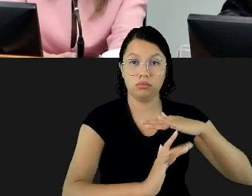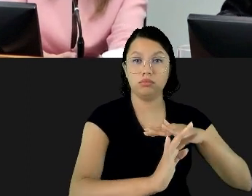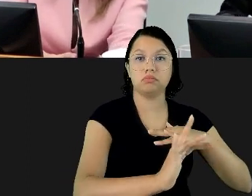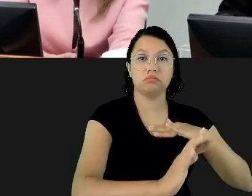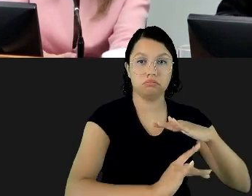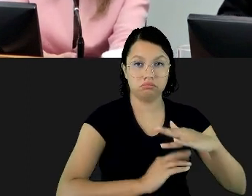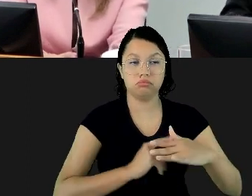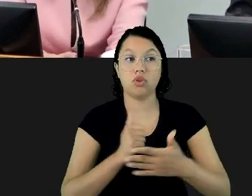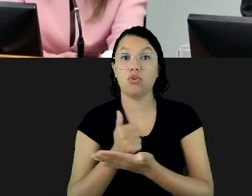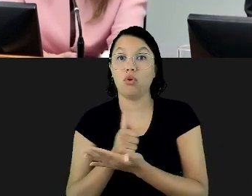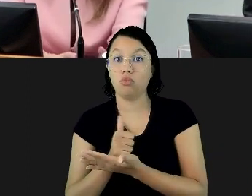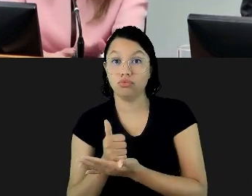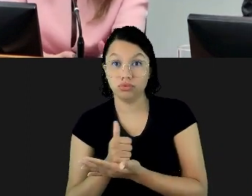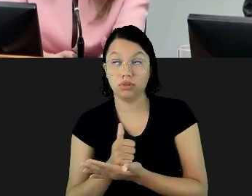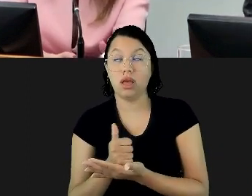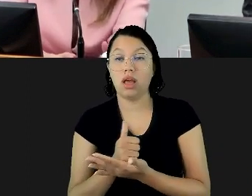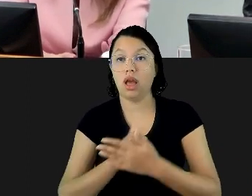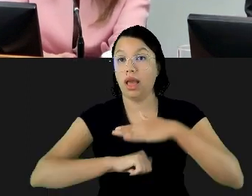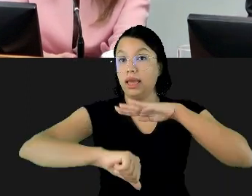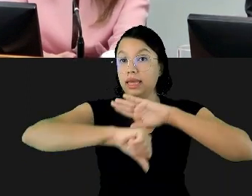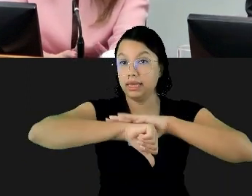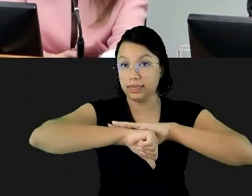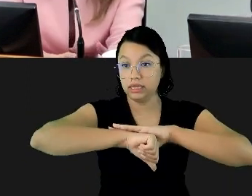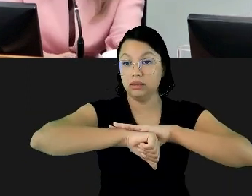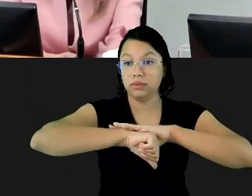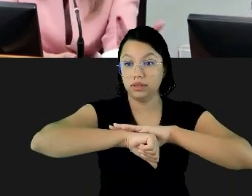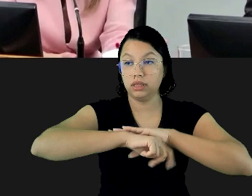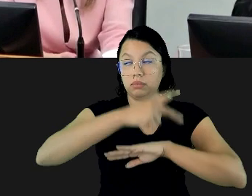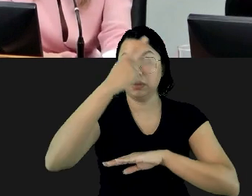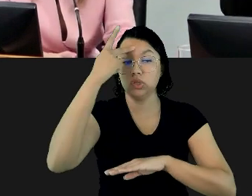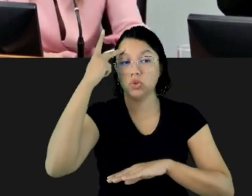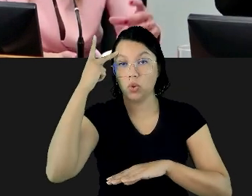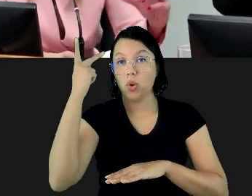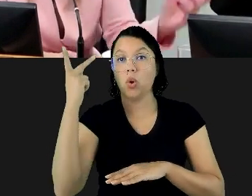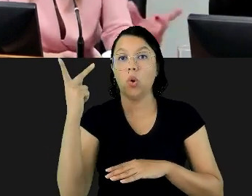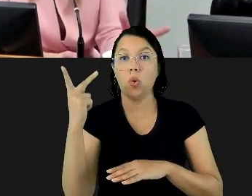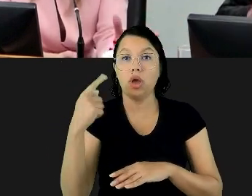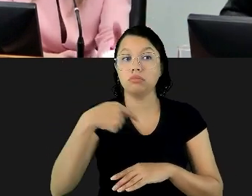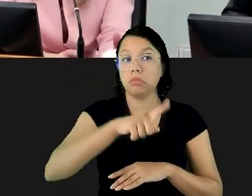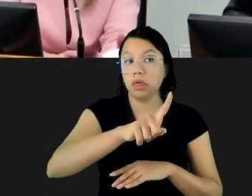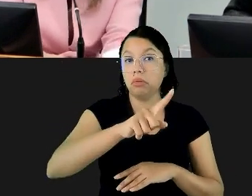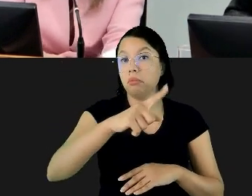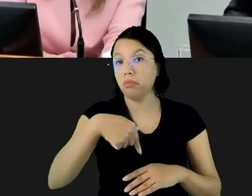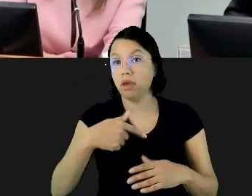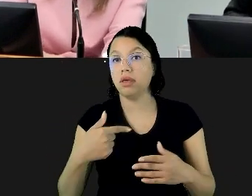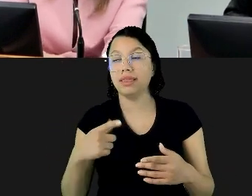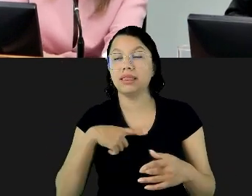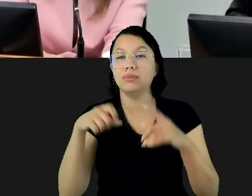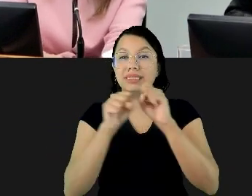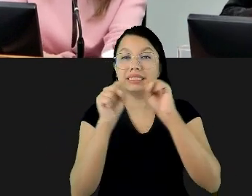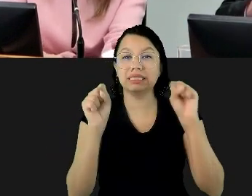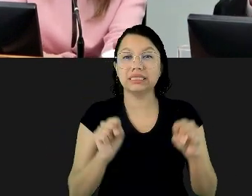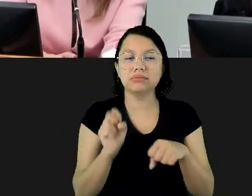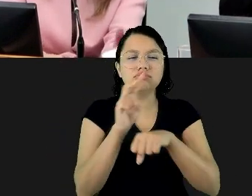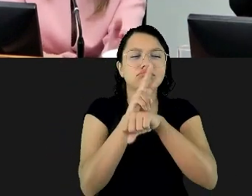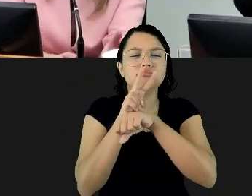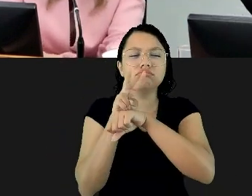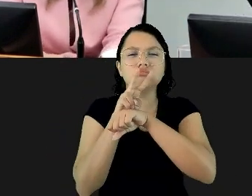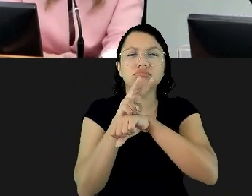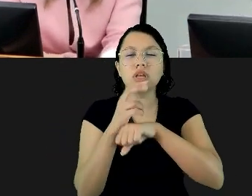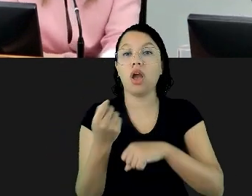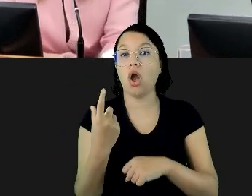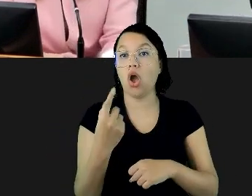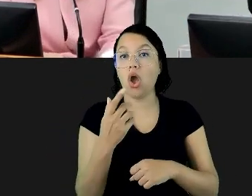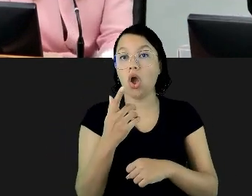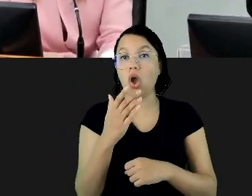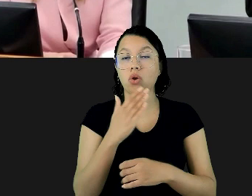de pessoas, e ter uma segurança, né, um sistema de vigilância talvez único durante todo esse corredor. E aqui